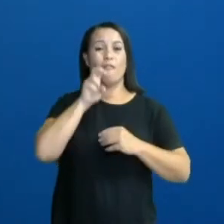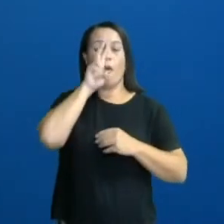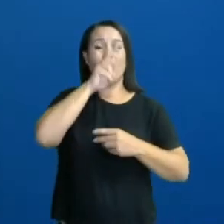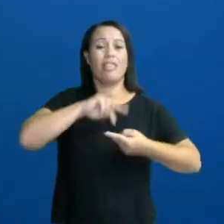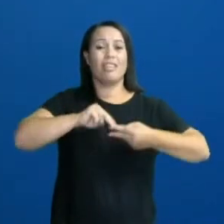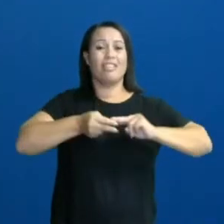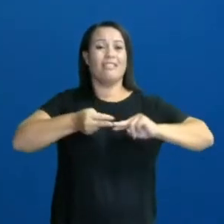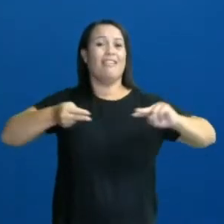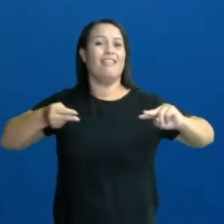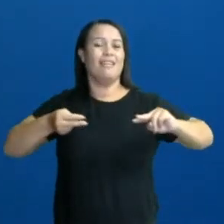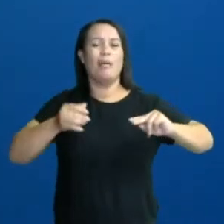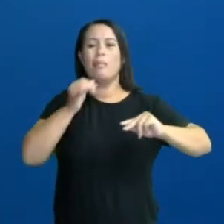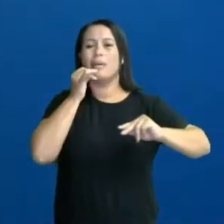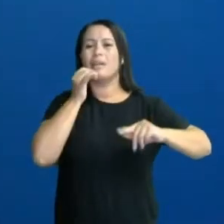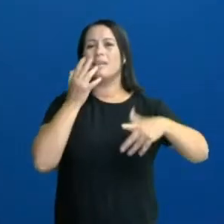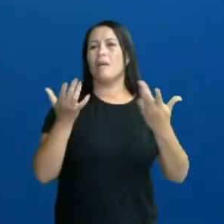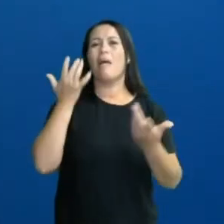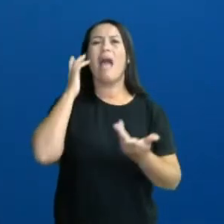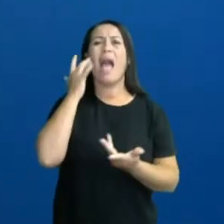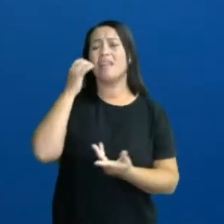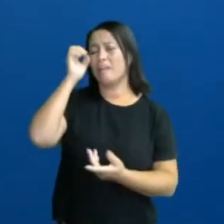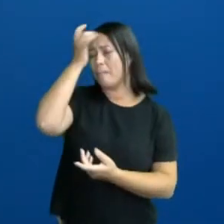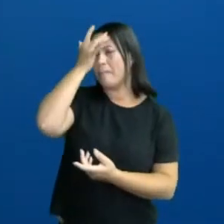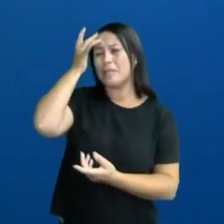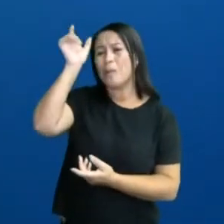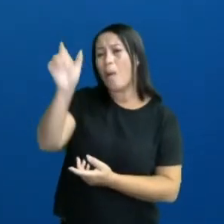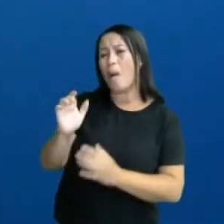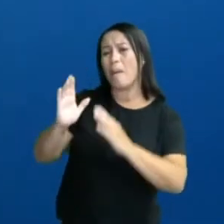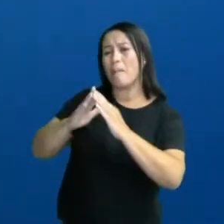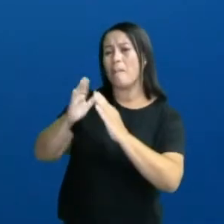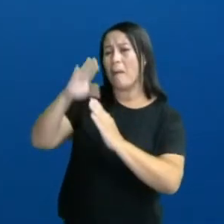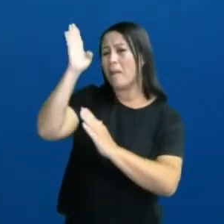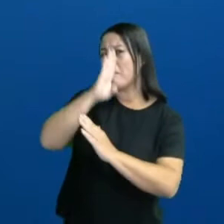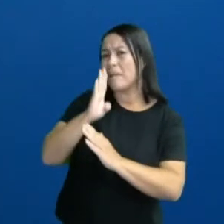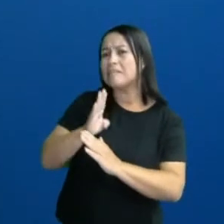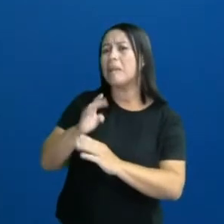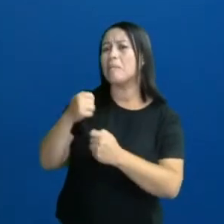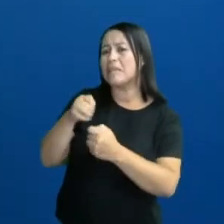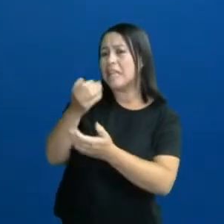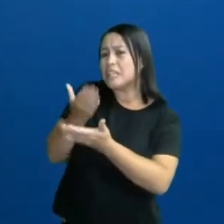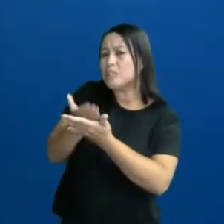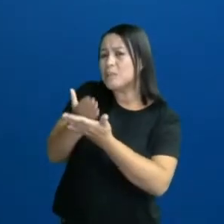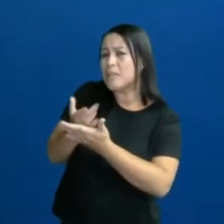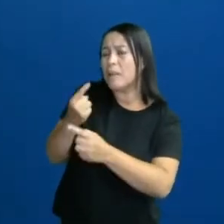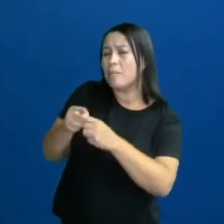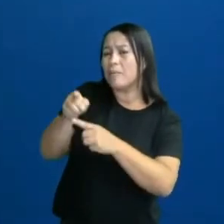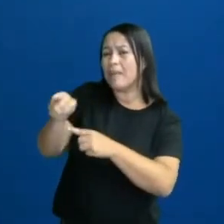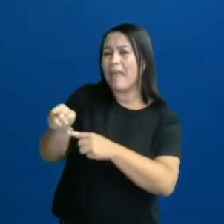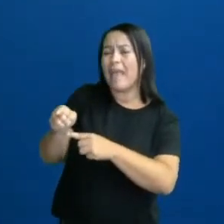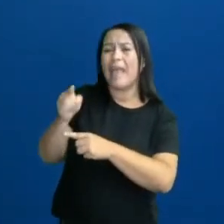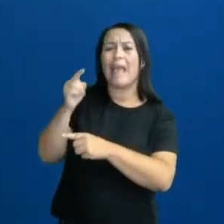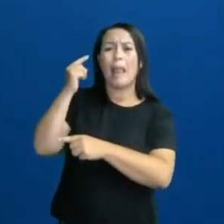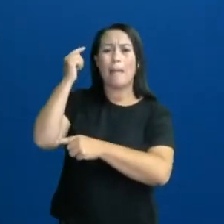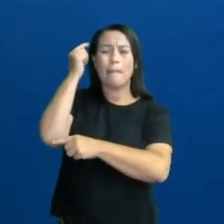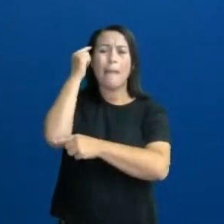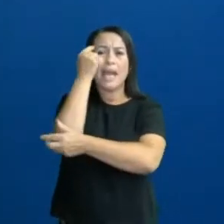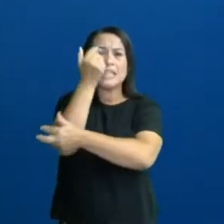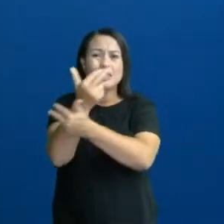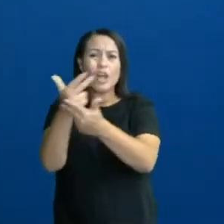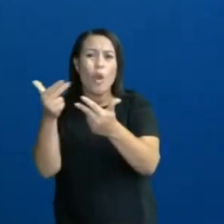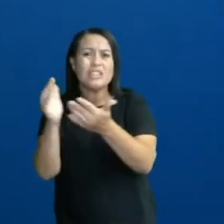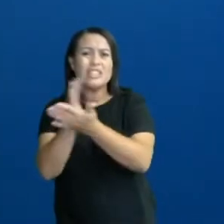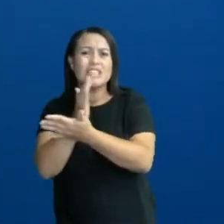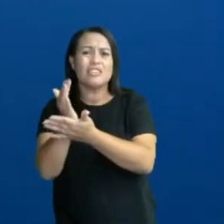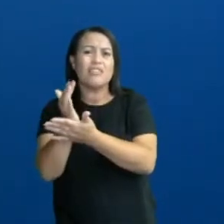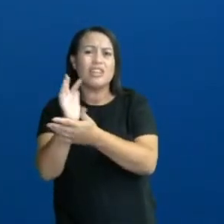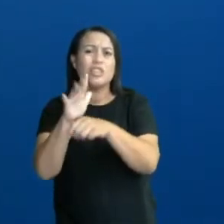tenha ouvido falar alguma coisa de o brasileiro deve ser estudado, porque faz nada em canal e não adoece, ou coisa do